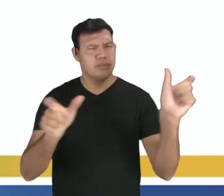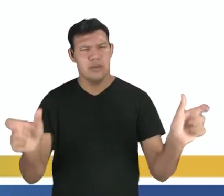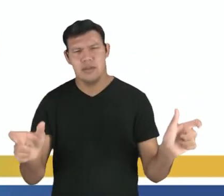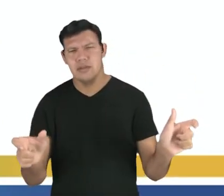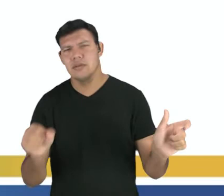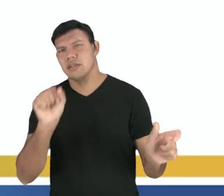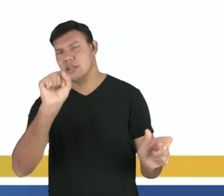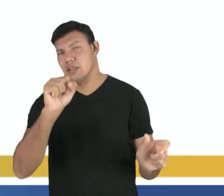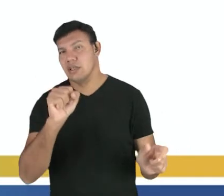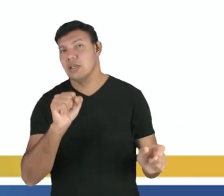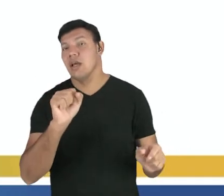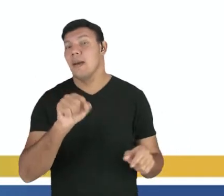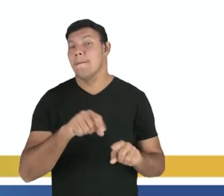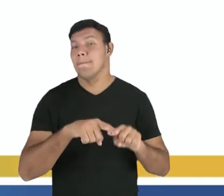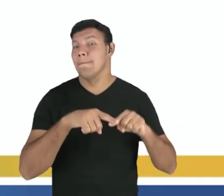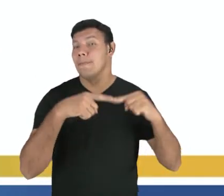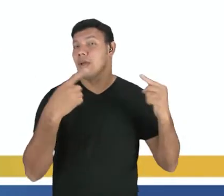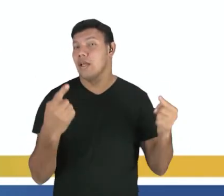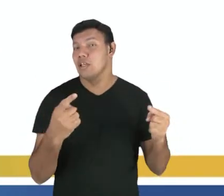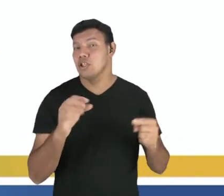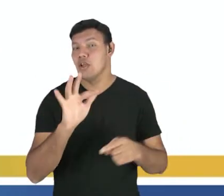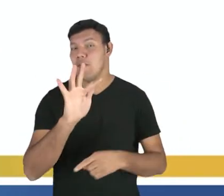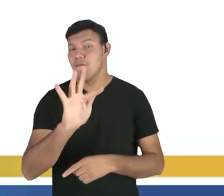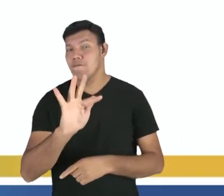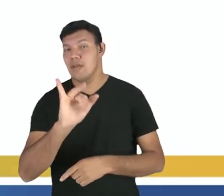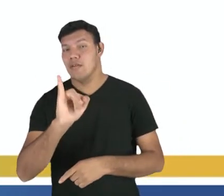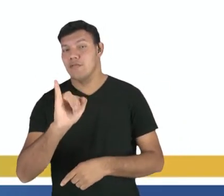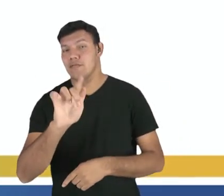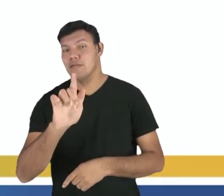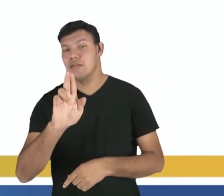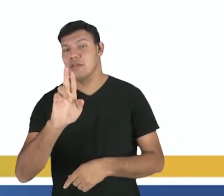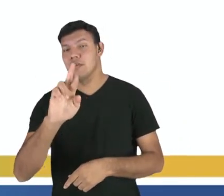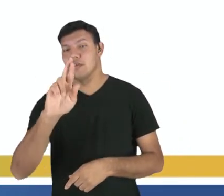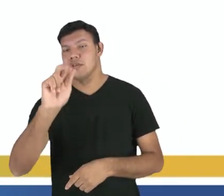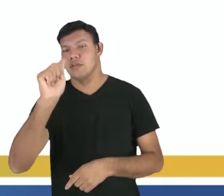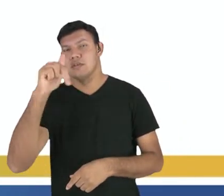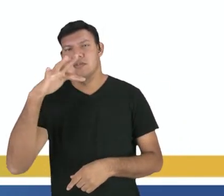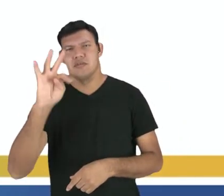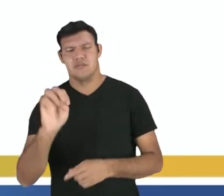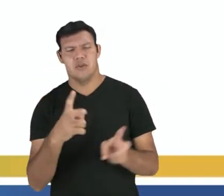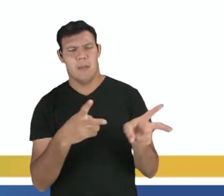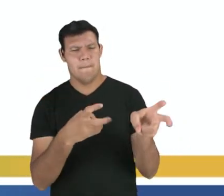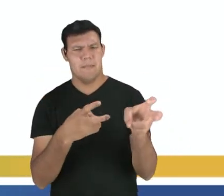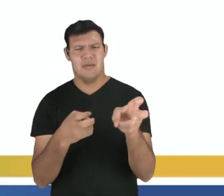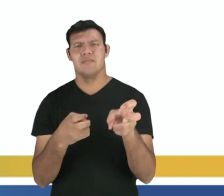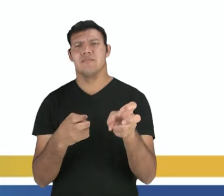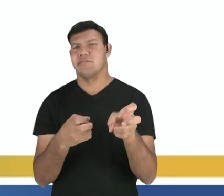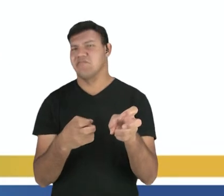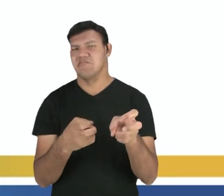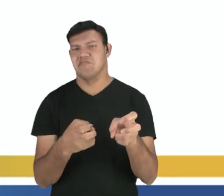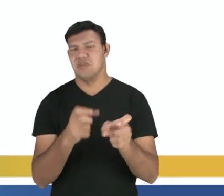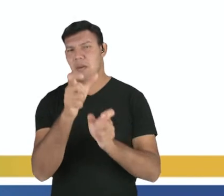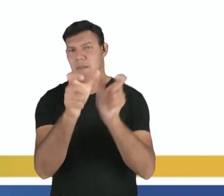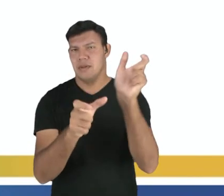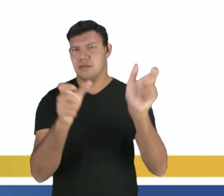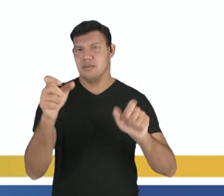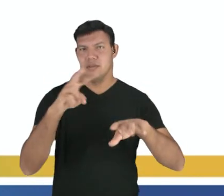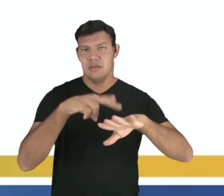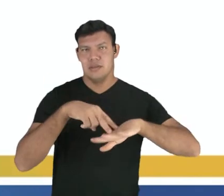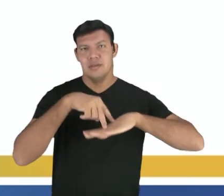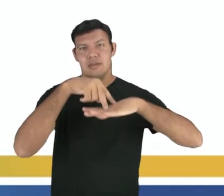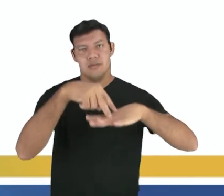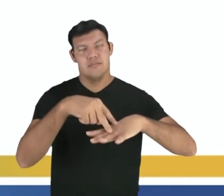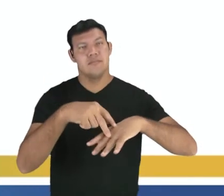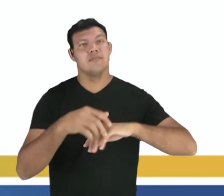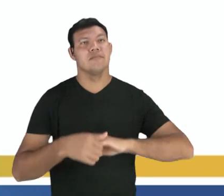não sim só que ele é um personagem figurante pode até nem ser percebido pelos personagens principais